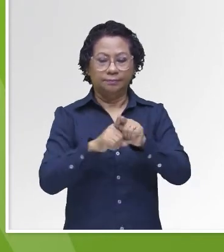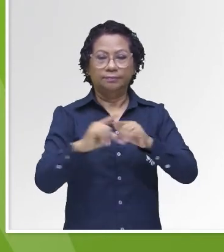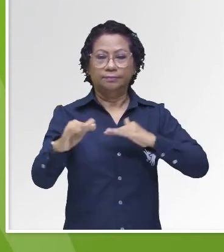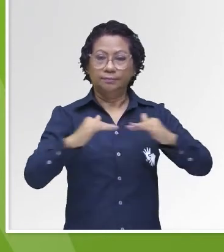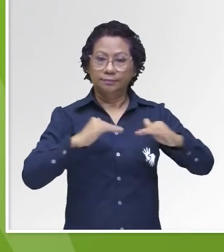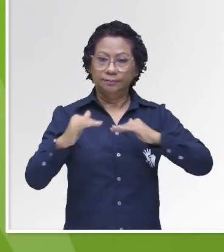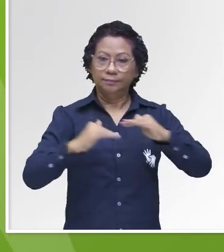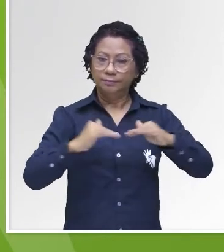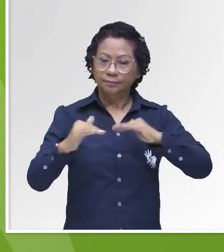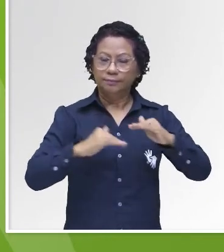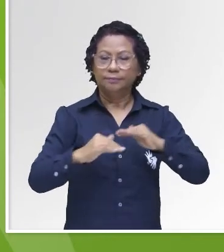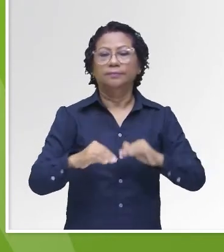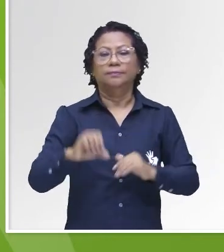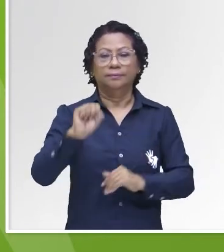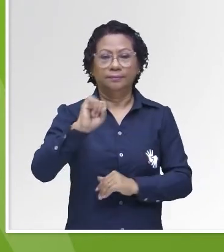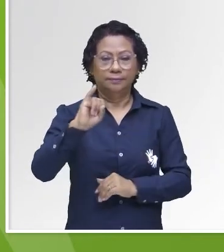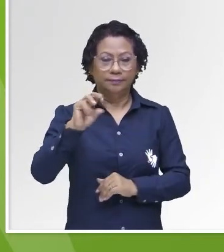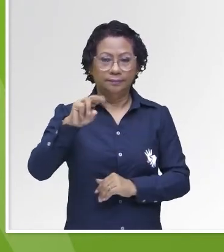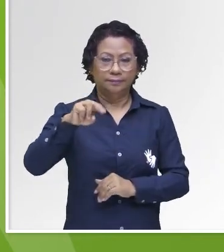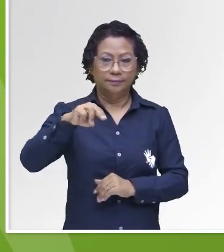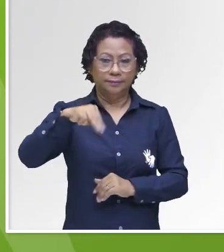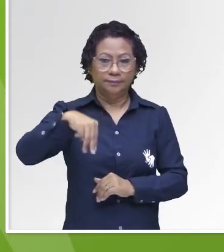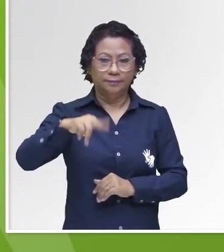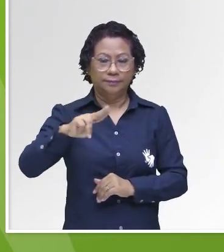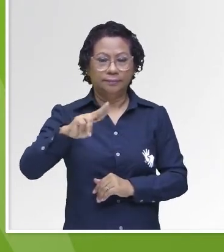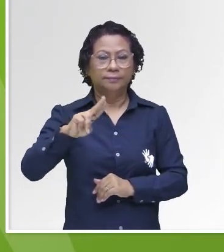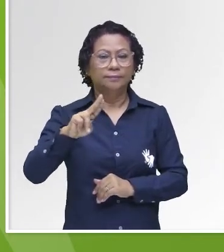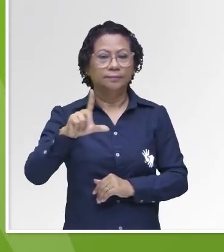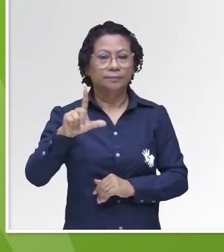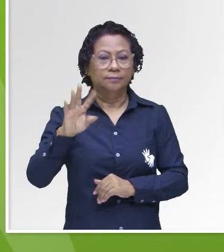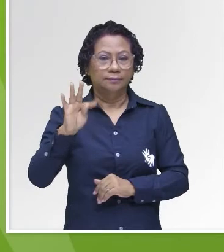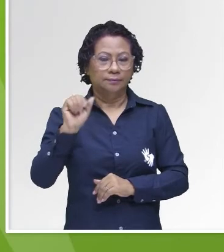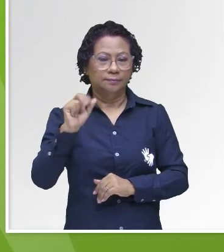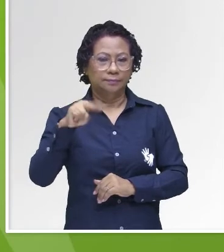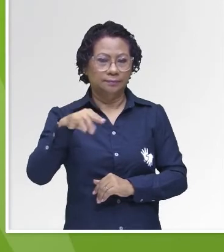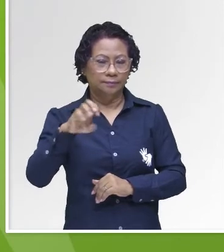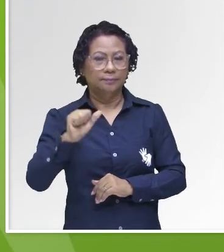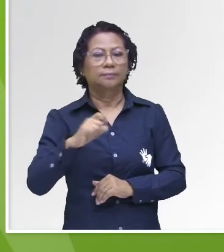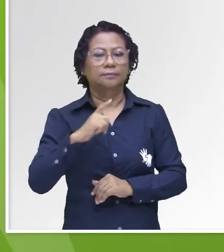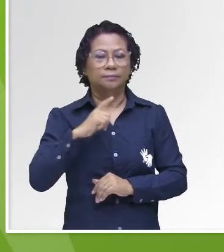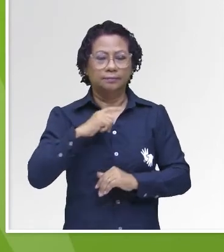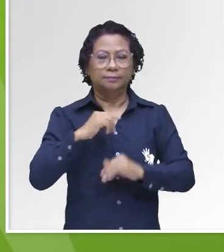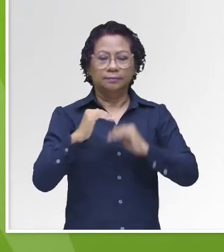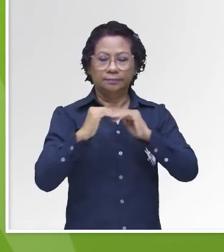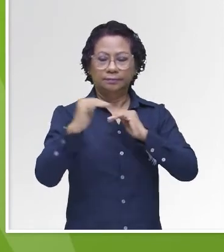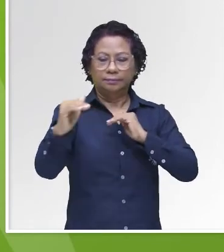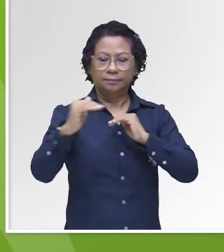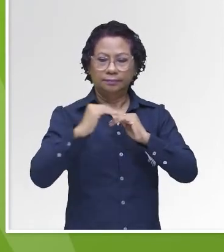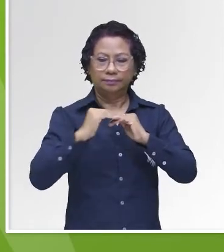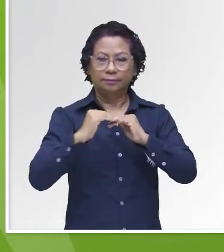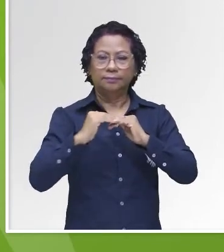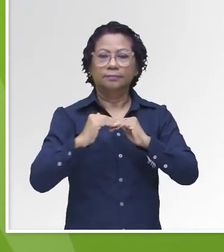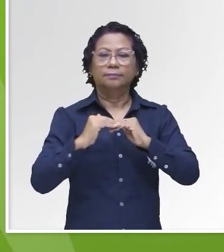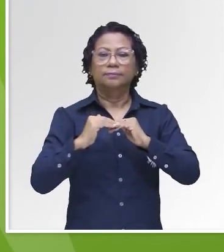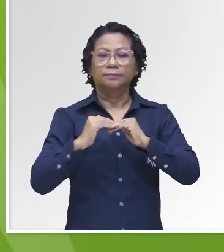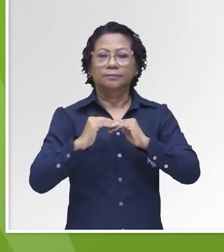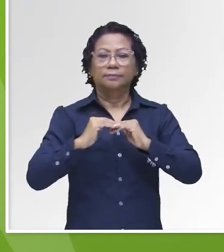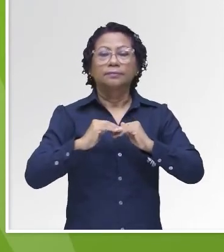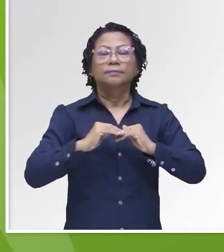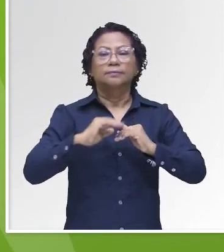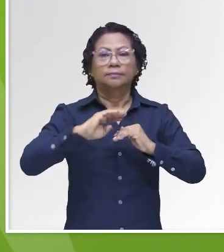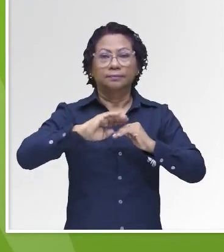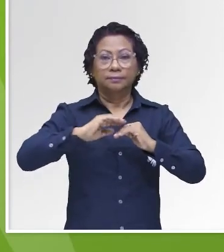simultâneos. Haja vista que no eixo horizontal temos um movimento uniforme e no eixo vertical um movimento